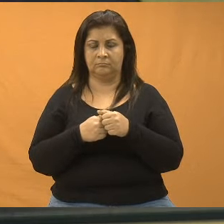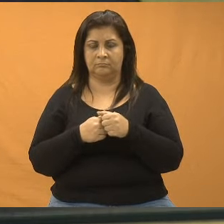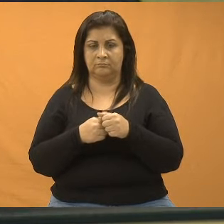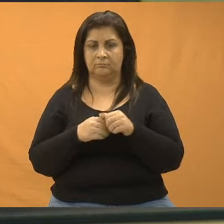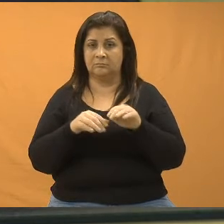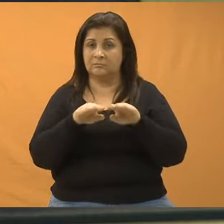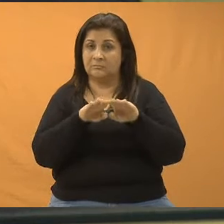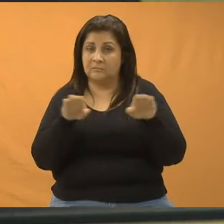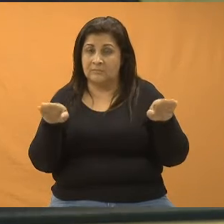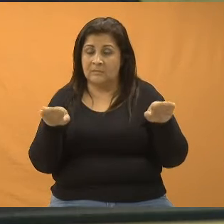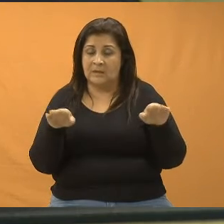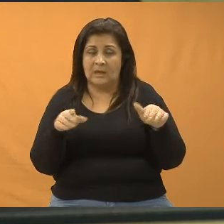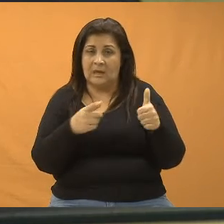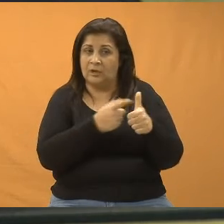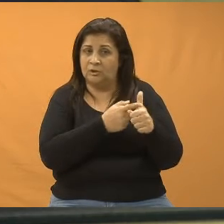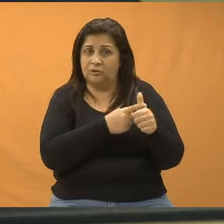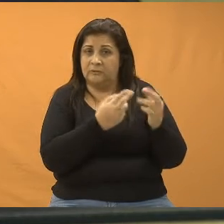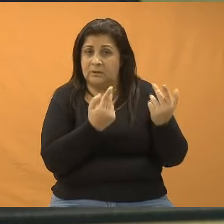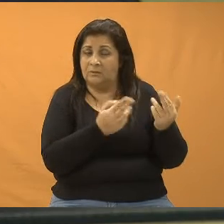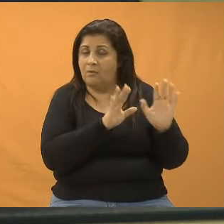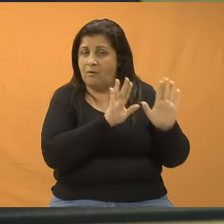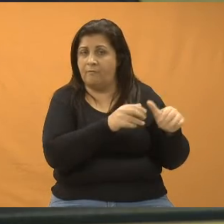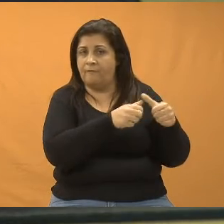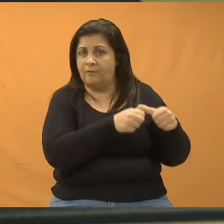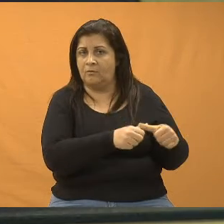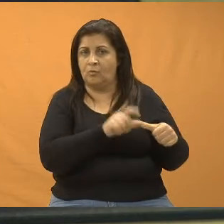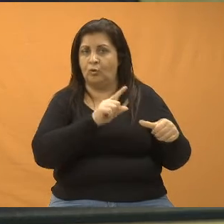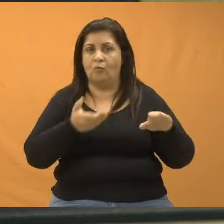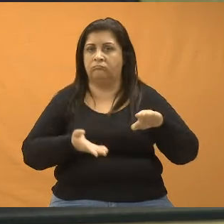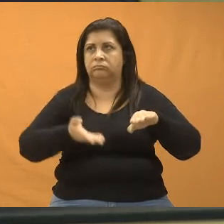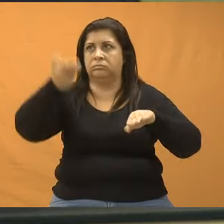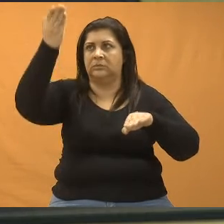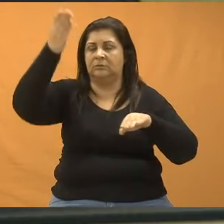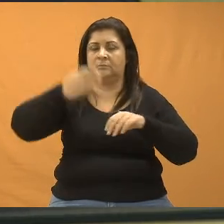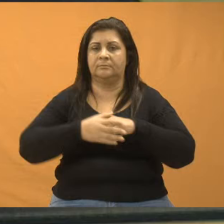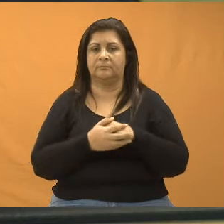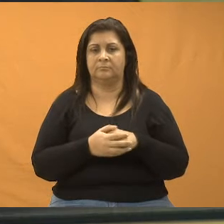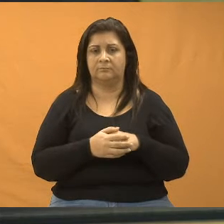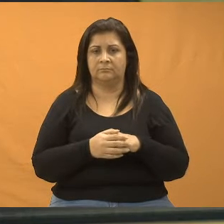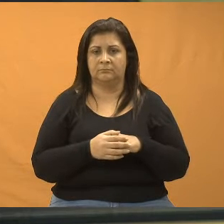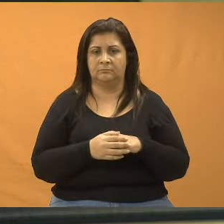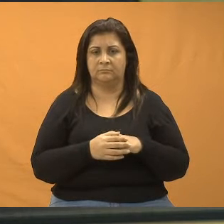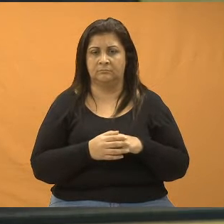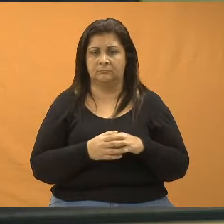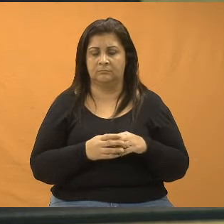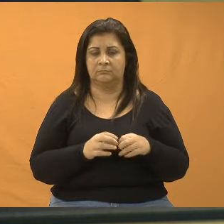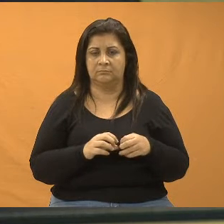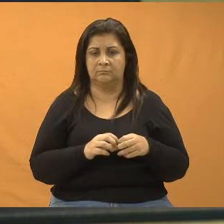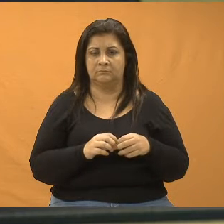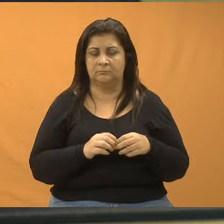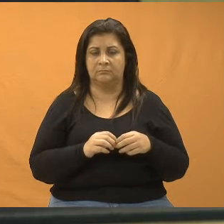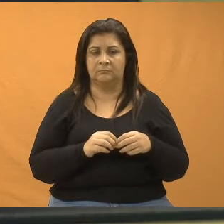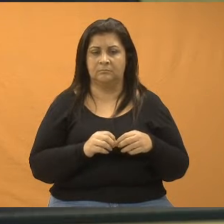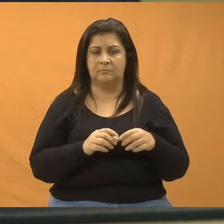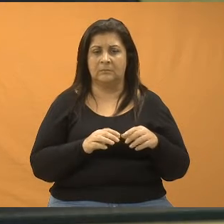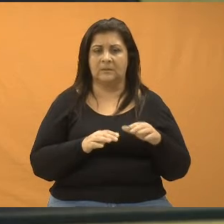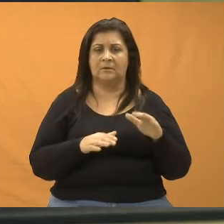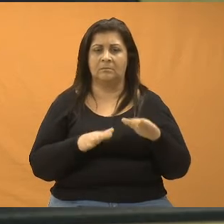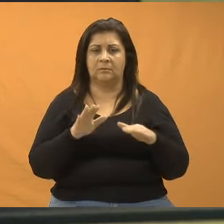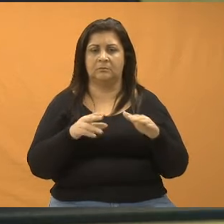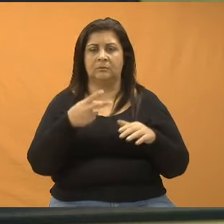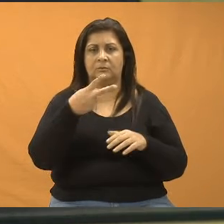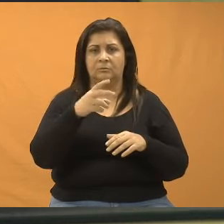está mantendo o patamar da dívida, mas a dívida saltou, e sobretudo em 2014, 15